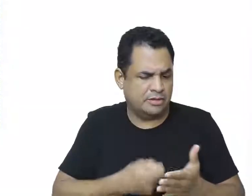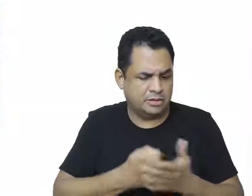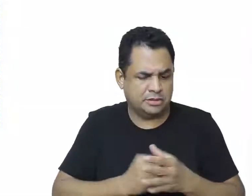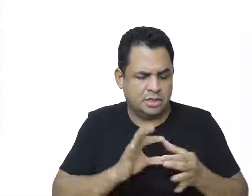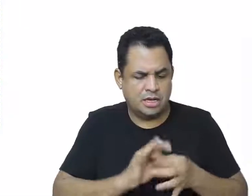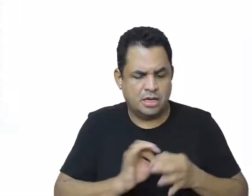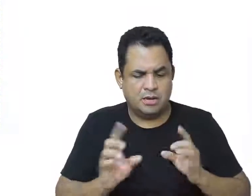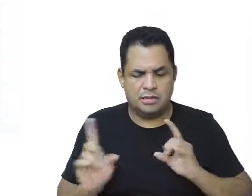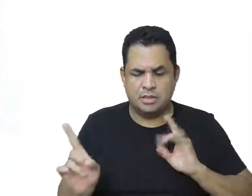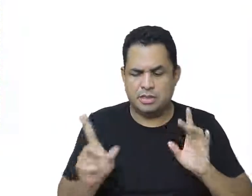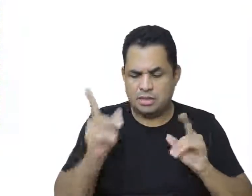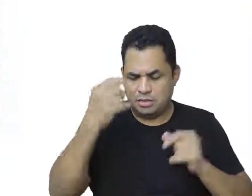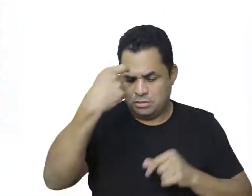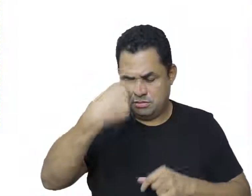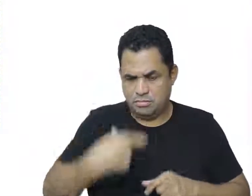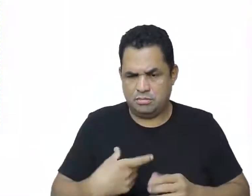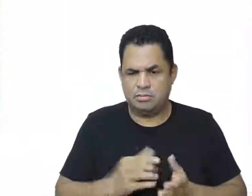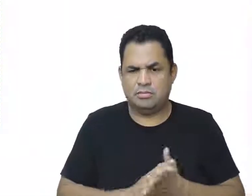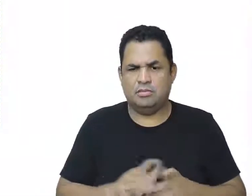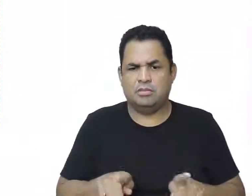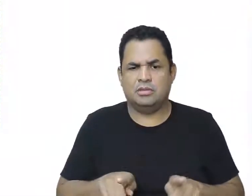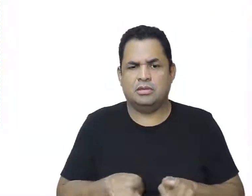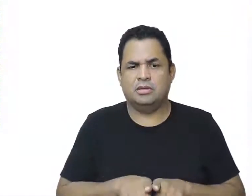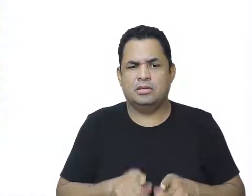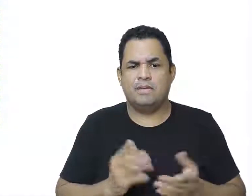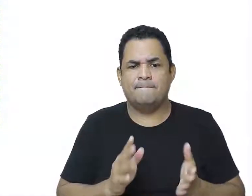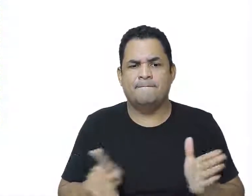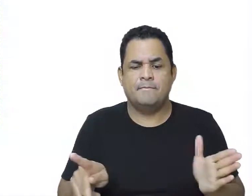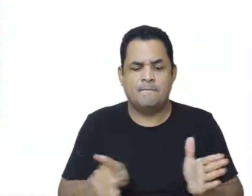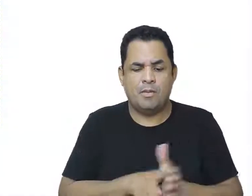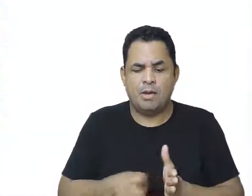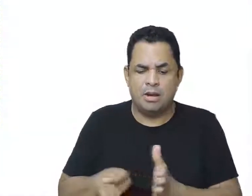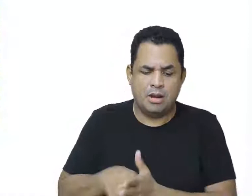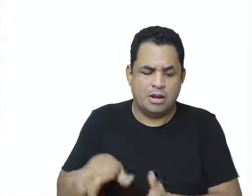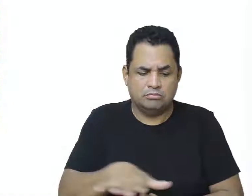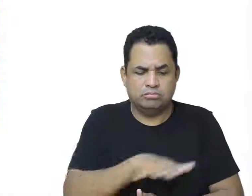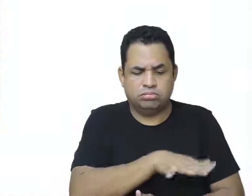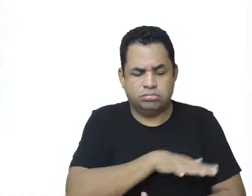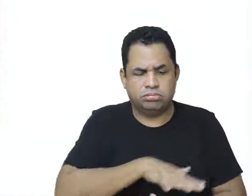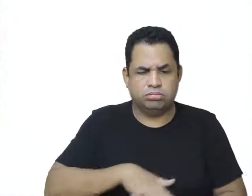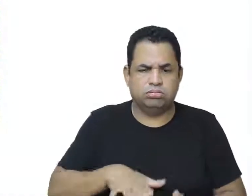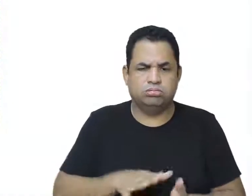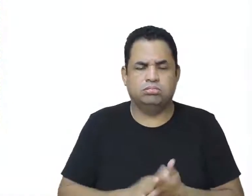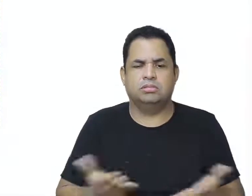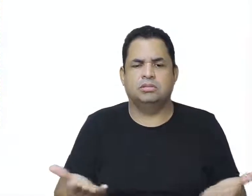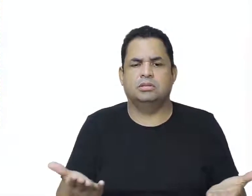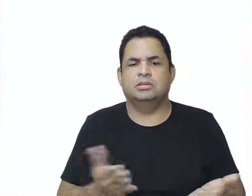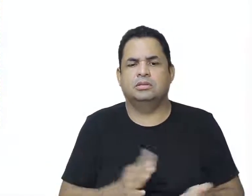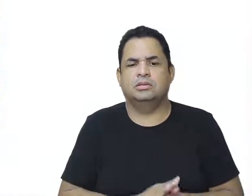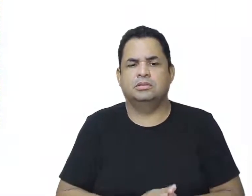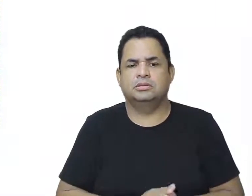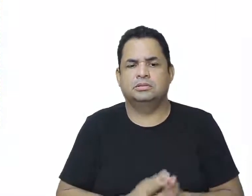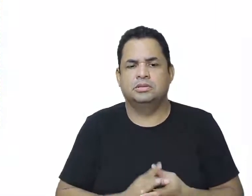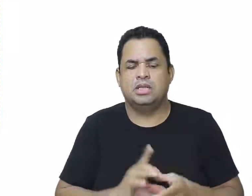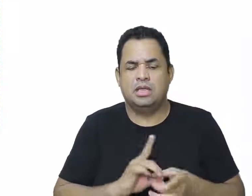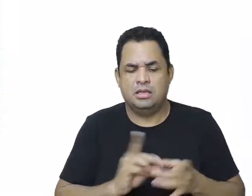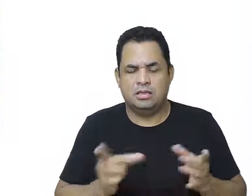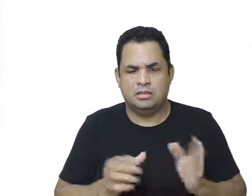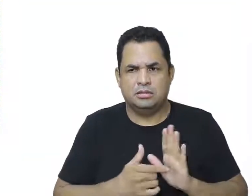liberdades individuais e também a propriedade privada. Então, ele é um defensor da